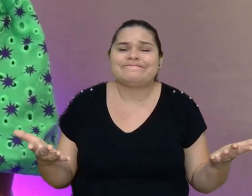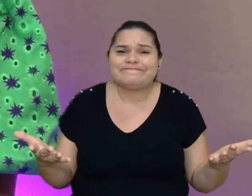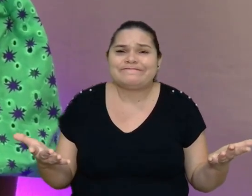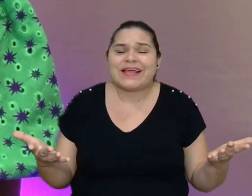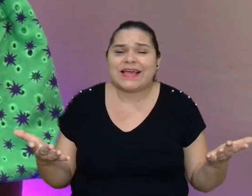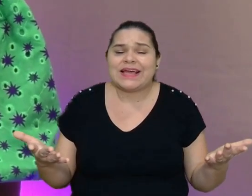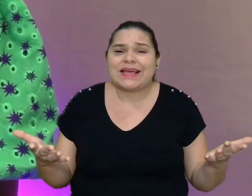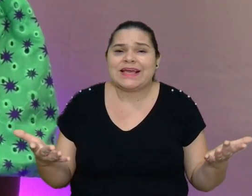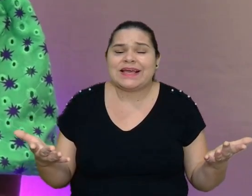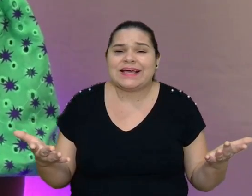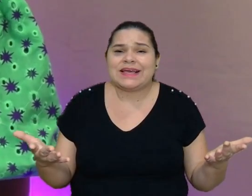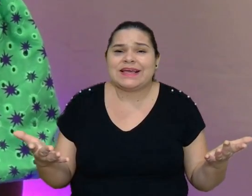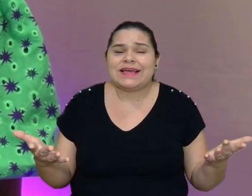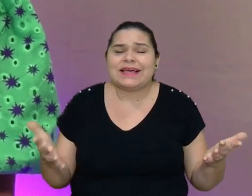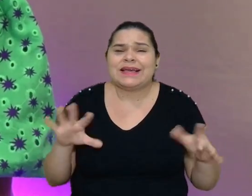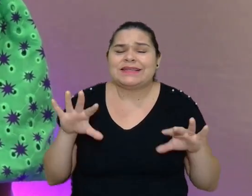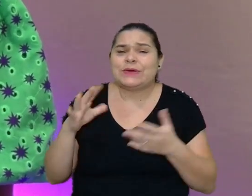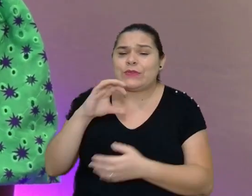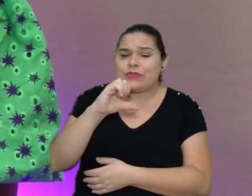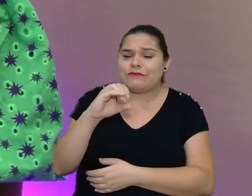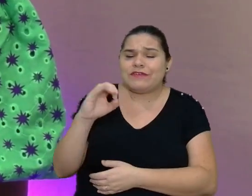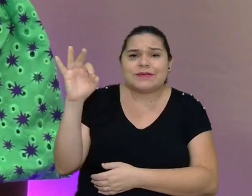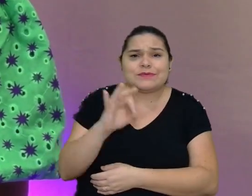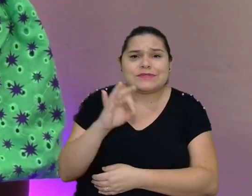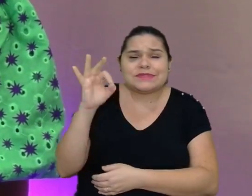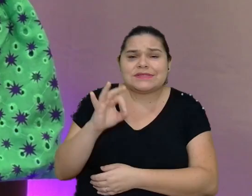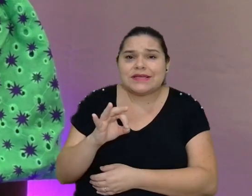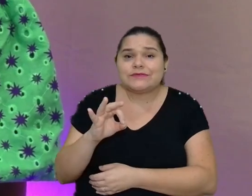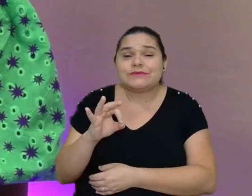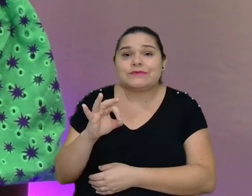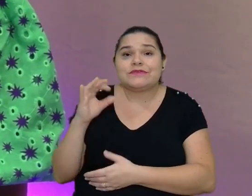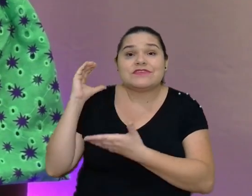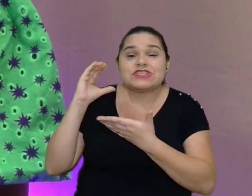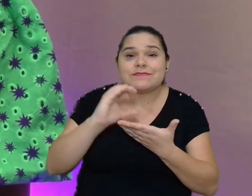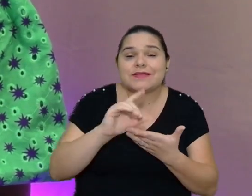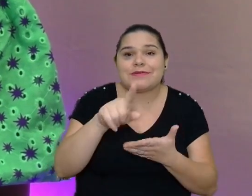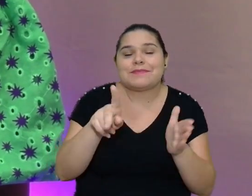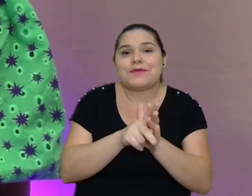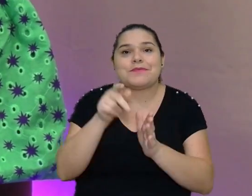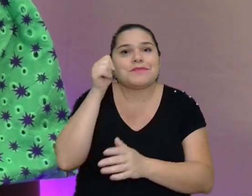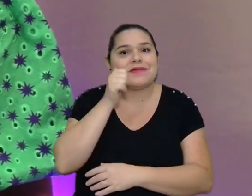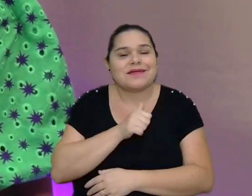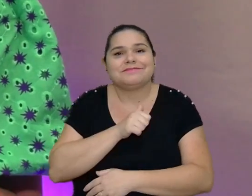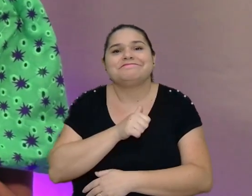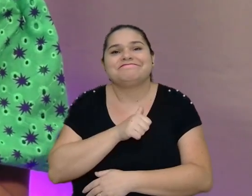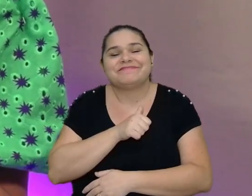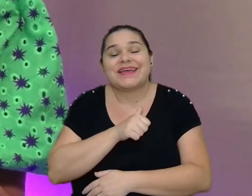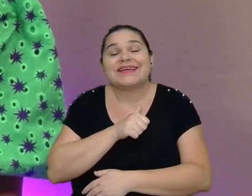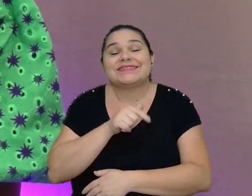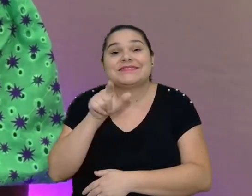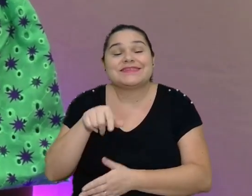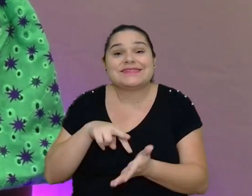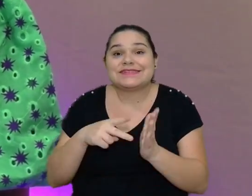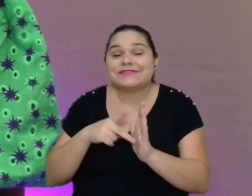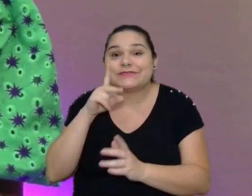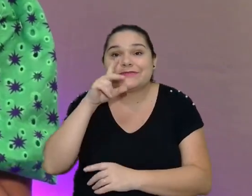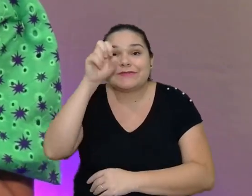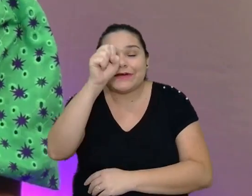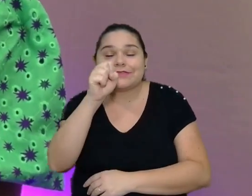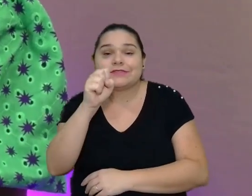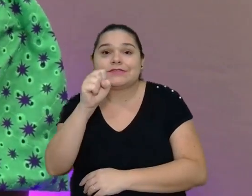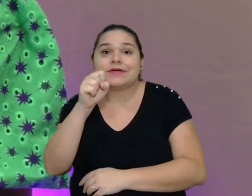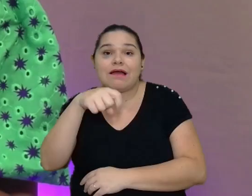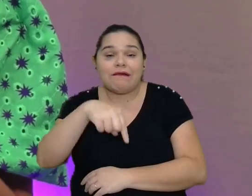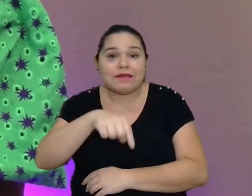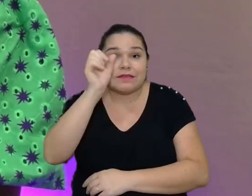como eu disse, 90% do nosso investimento vem de mulheres, eu acho que isso é muito significativo num país que o ecossistema ainda é muito novo, o